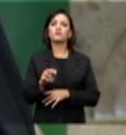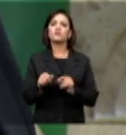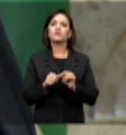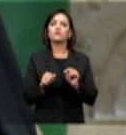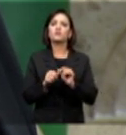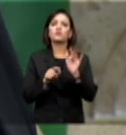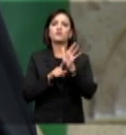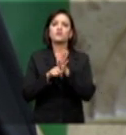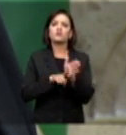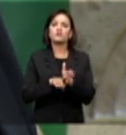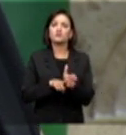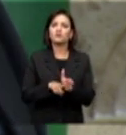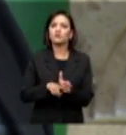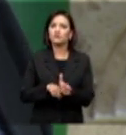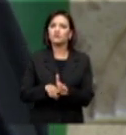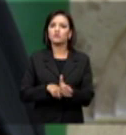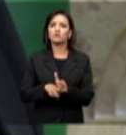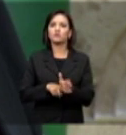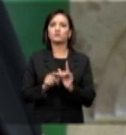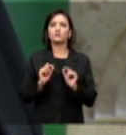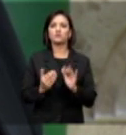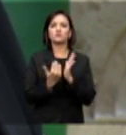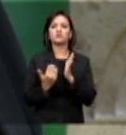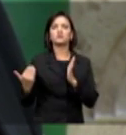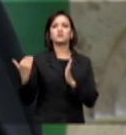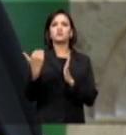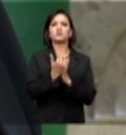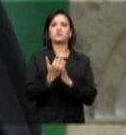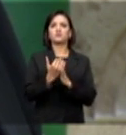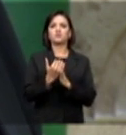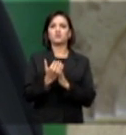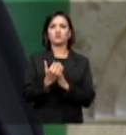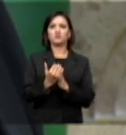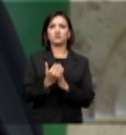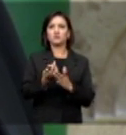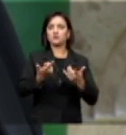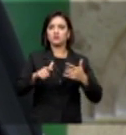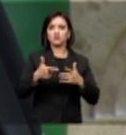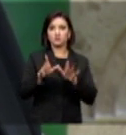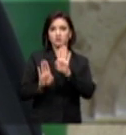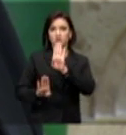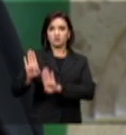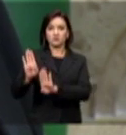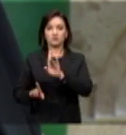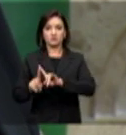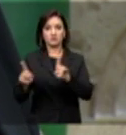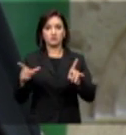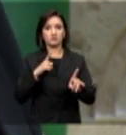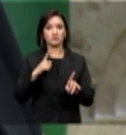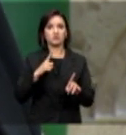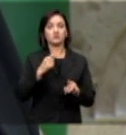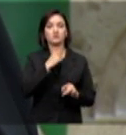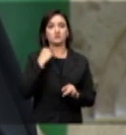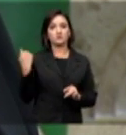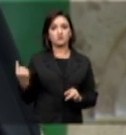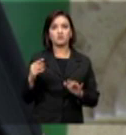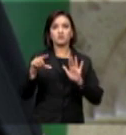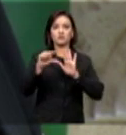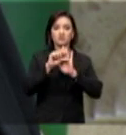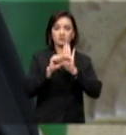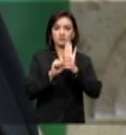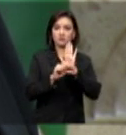prorrogação antecipada frente a outras alternativas e conclui pela validade das cláusulas aqui